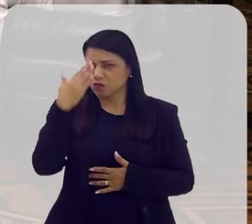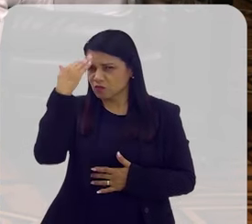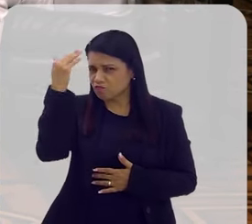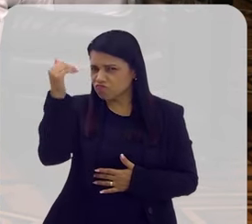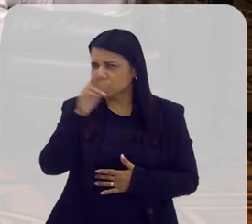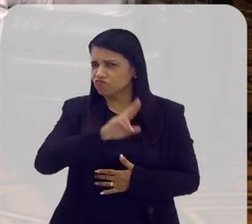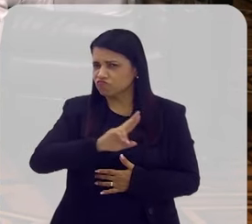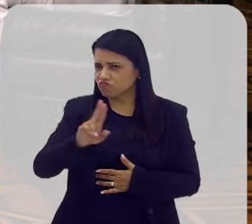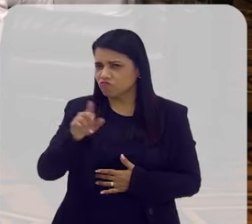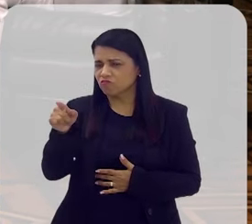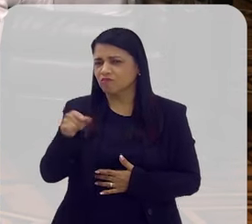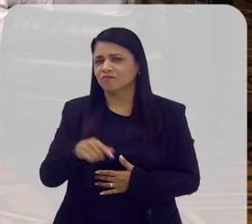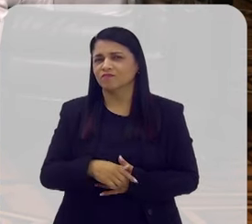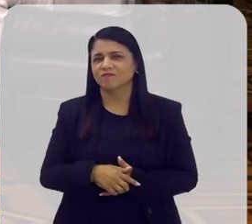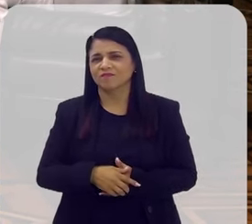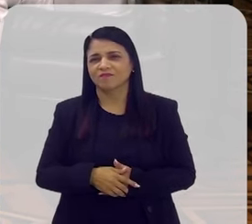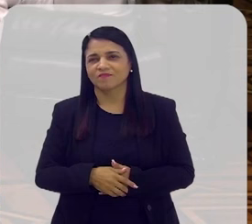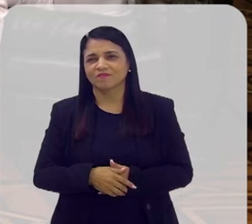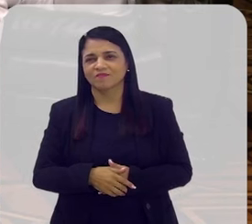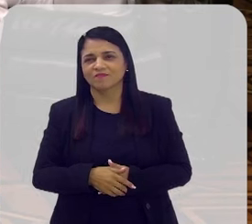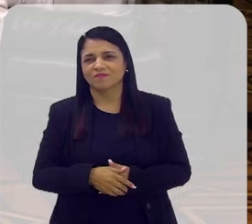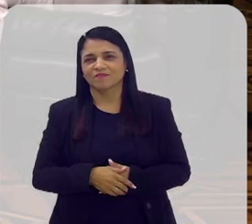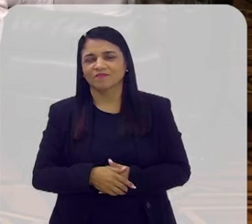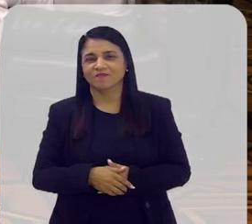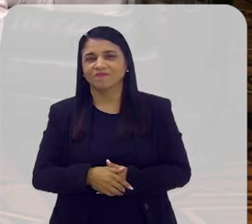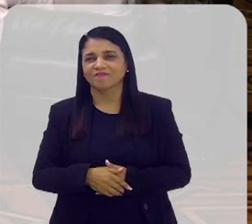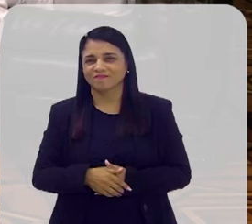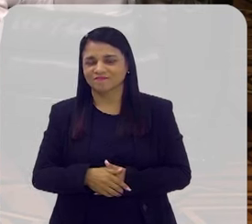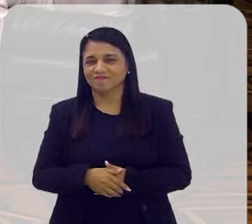Com esse sobrenome, é um nome famoso. É um nome bom.